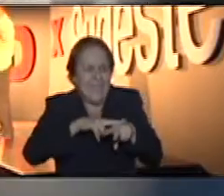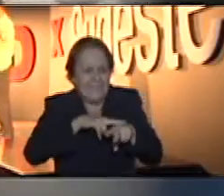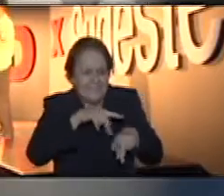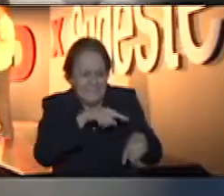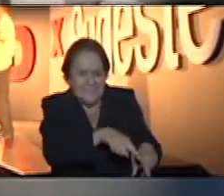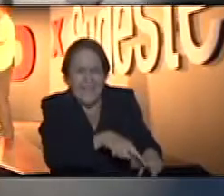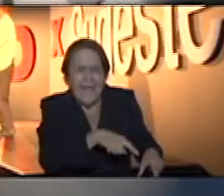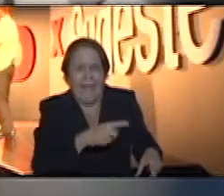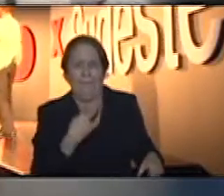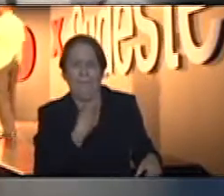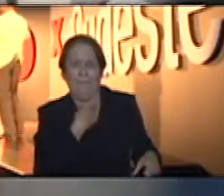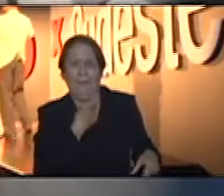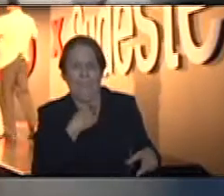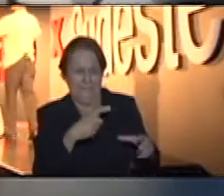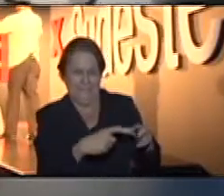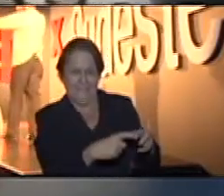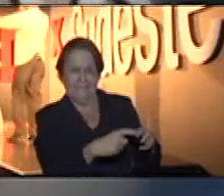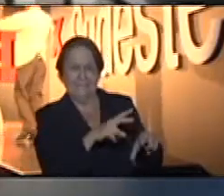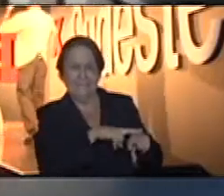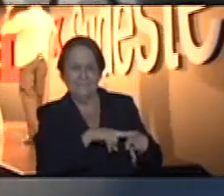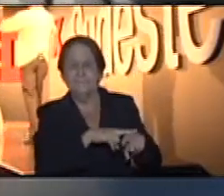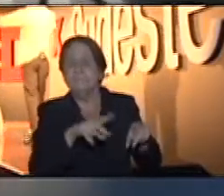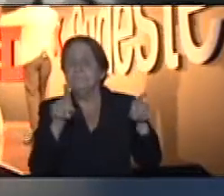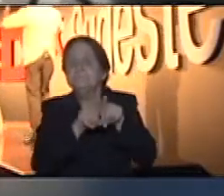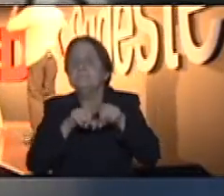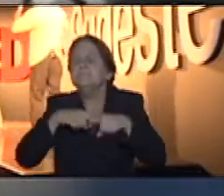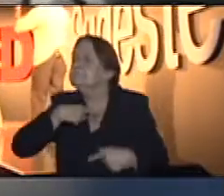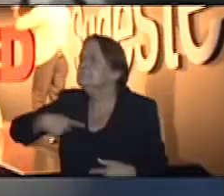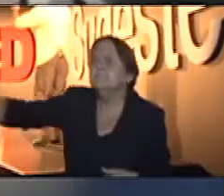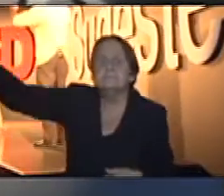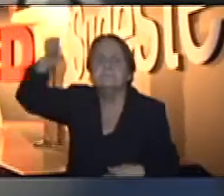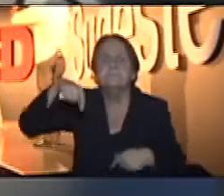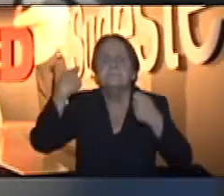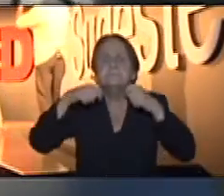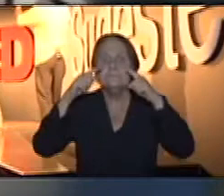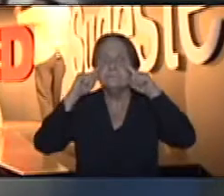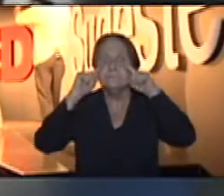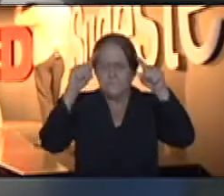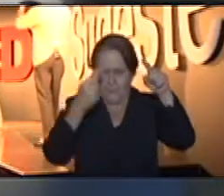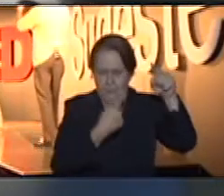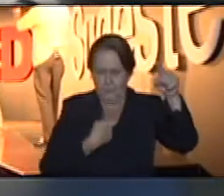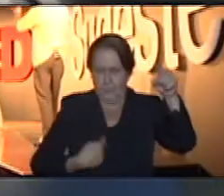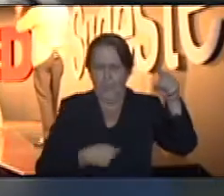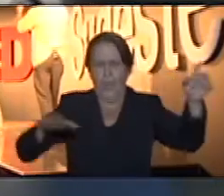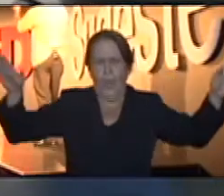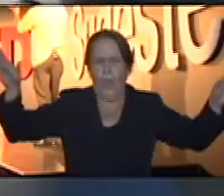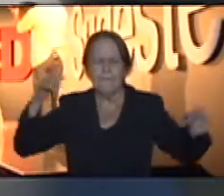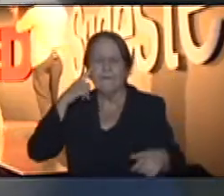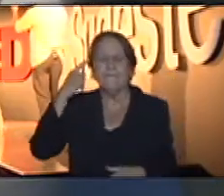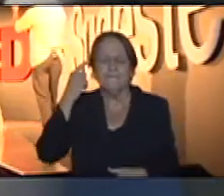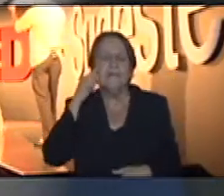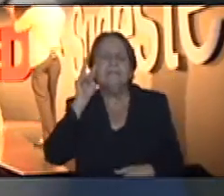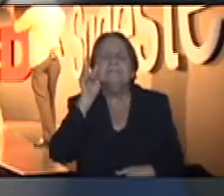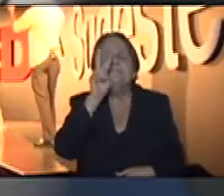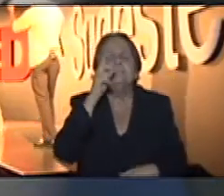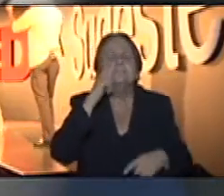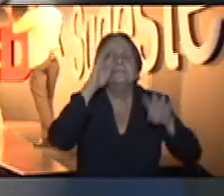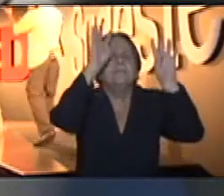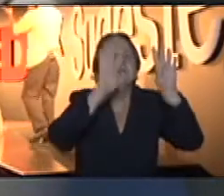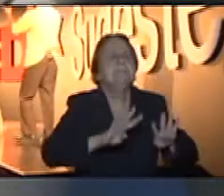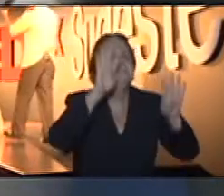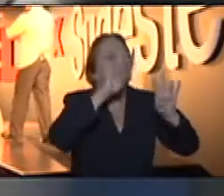Superhomem eu quero que agora com o nosso olhar de x do Superhomem entremos nos grandes muros das prisões